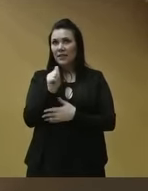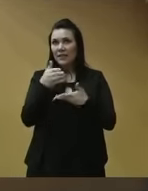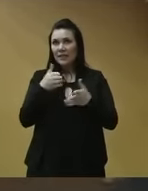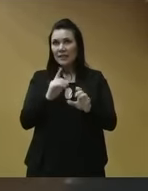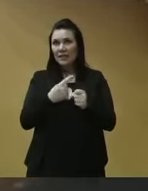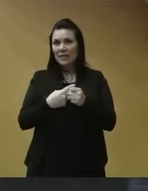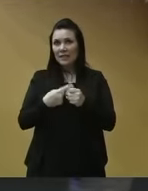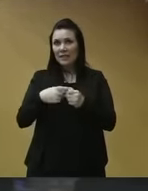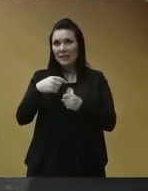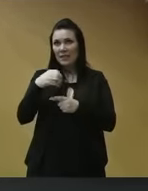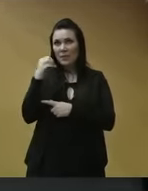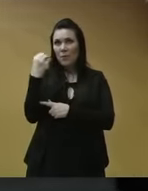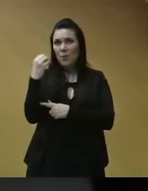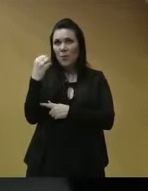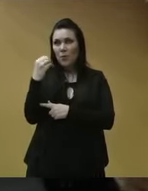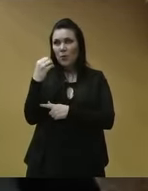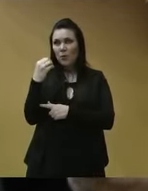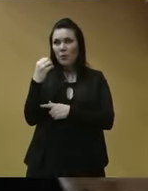Alegre.